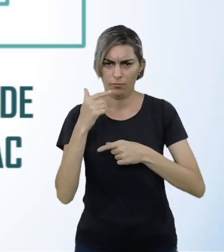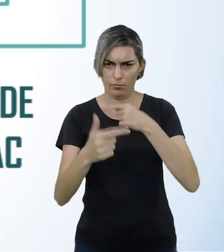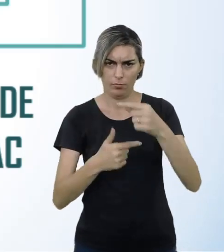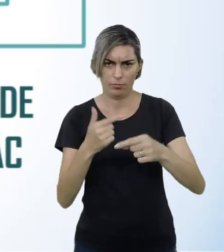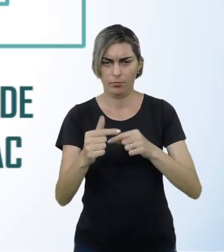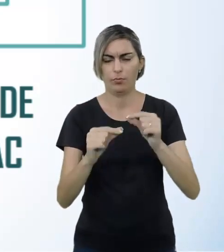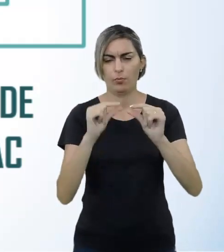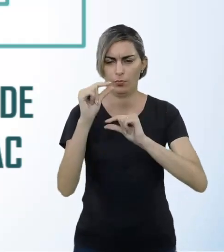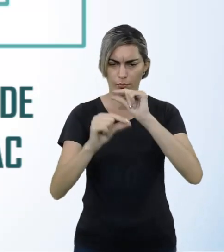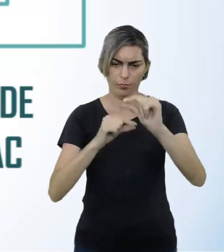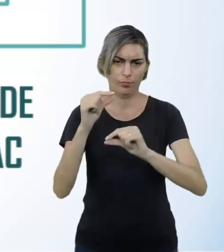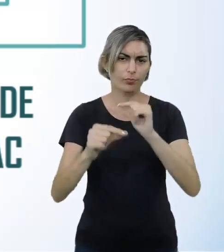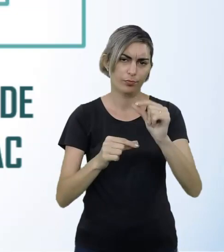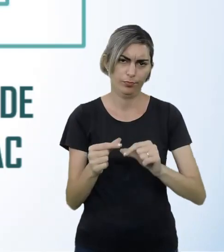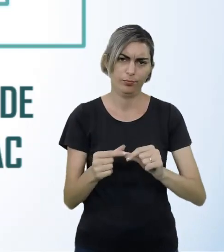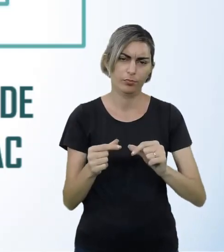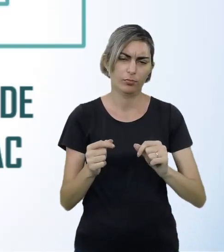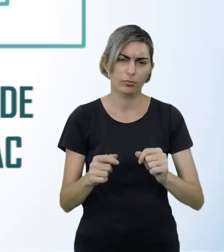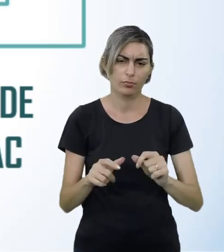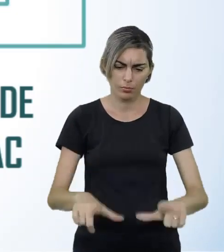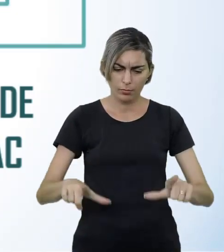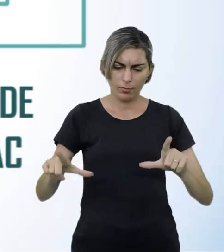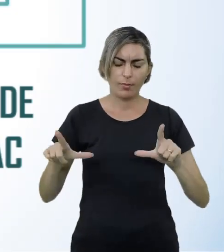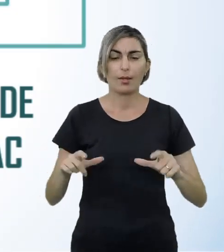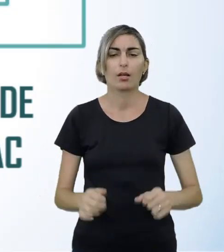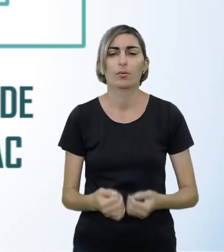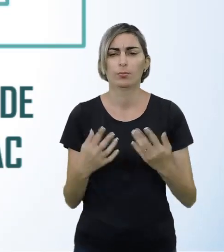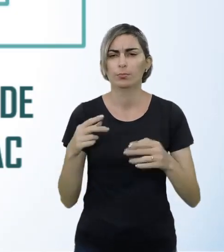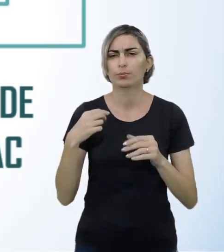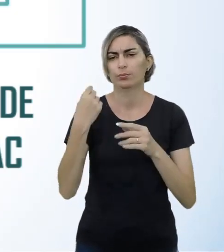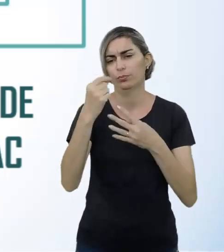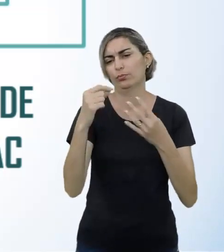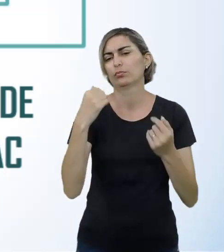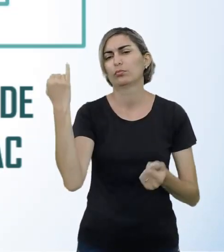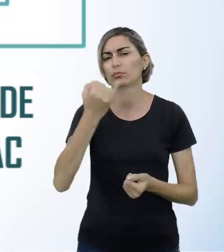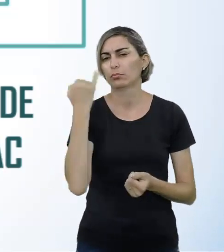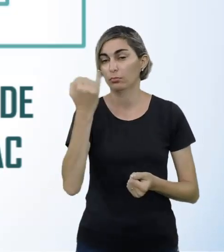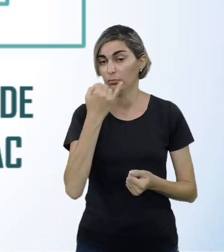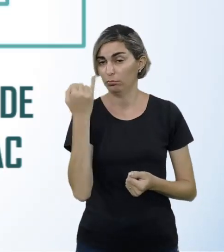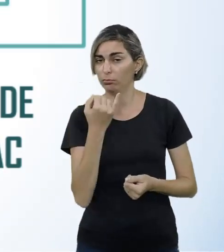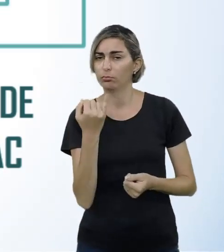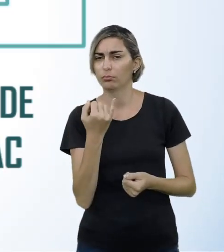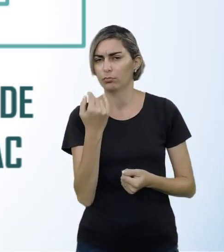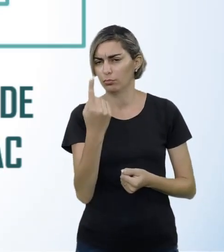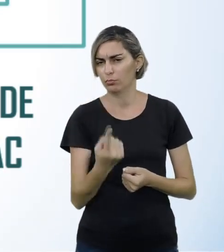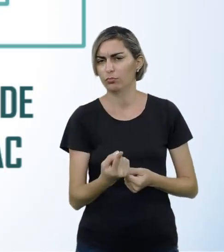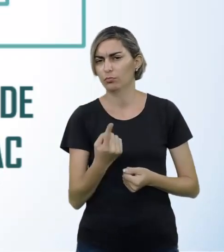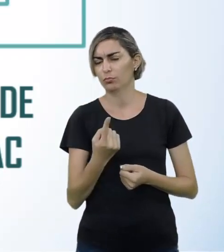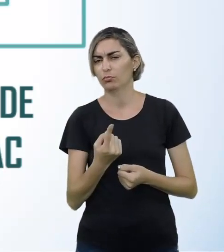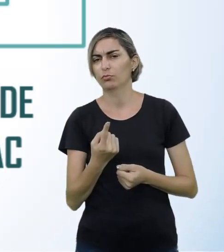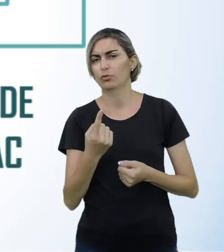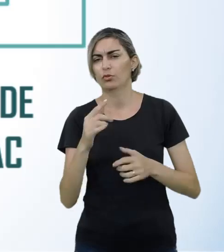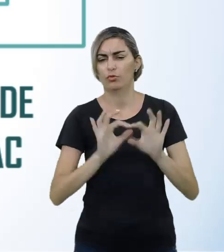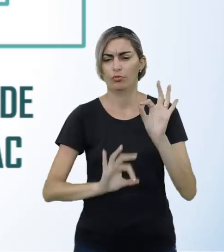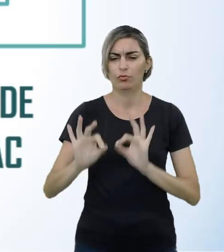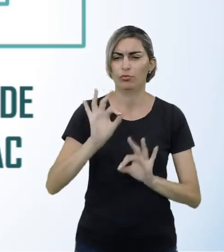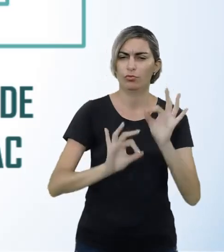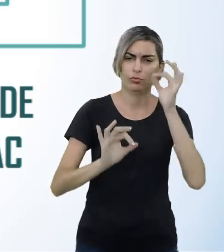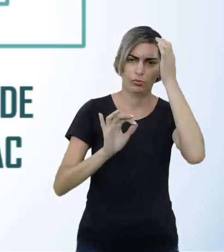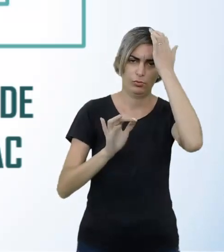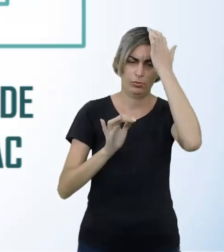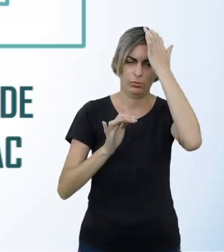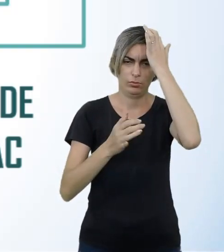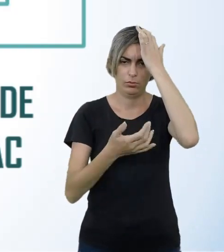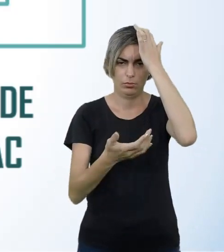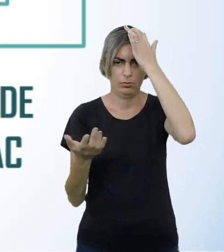pouco um pouquinho sobre essas placas, tá? Pontos importantes: a placa Arduino Uno, ou Arduino de forma geral, as placas